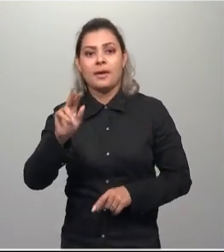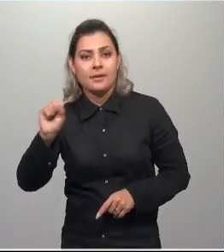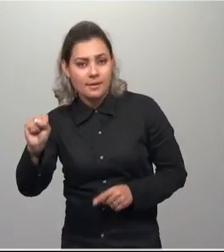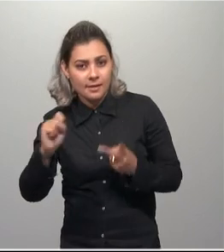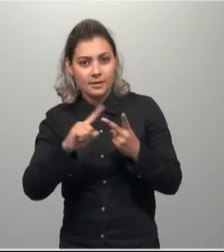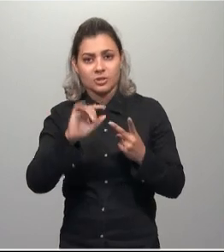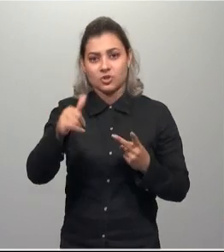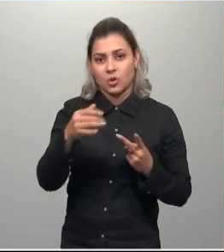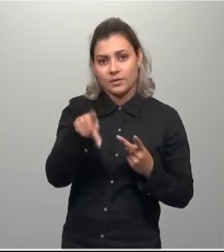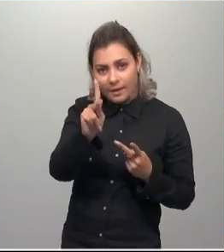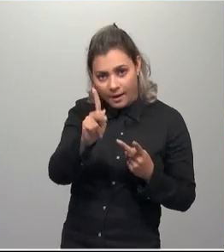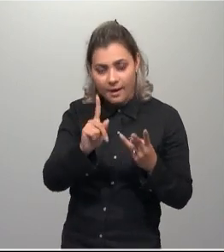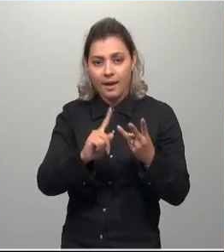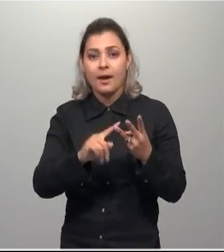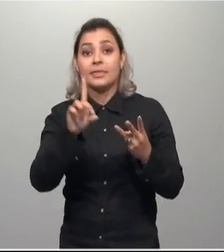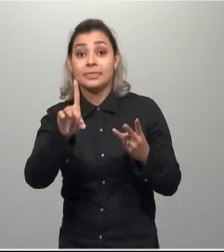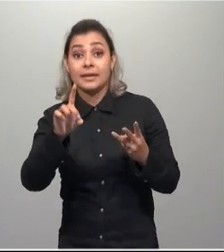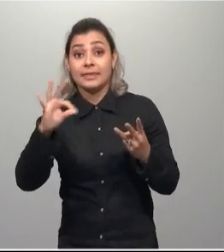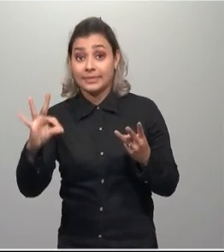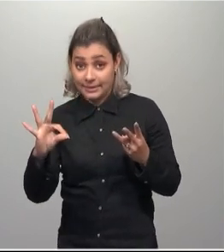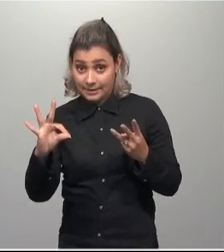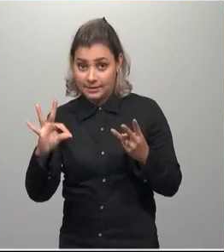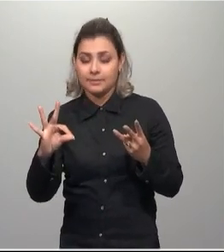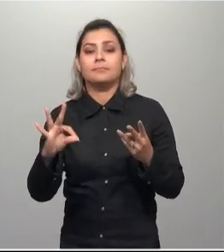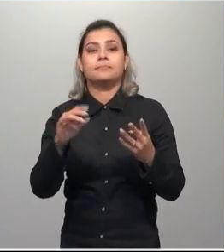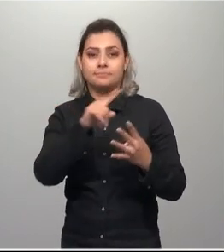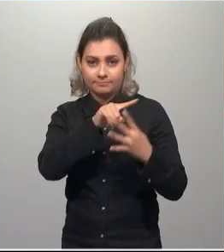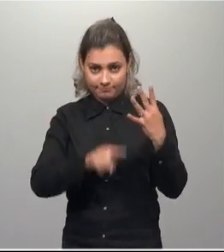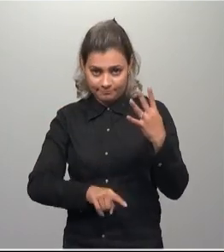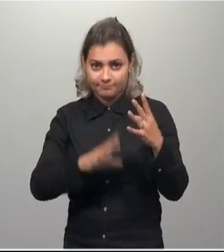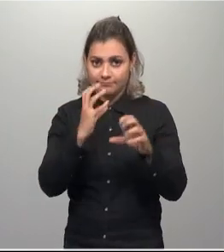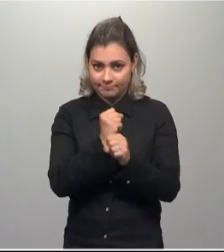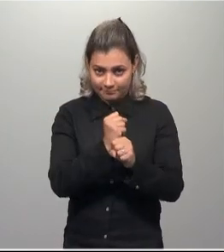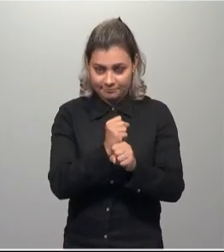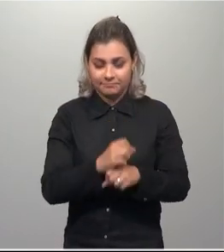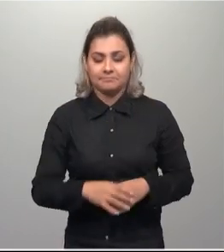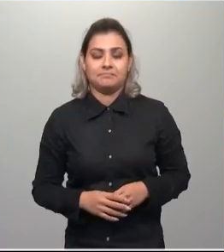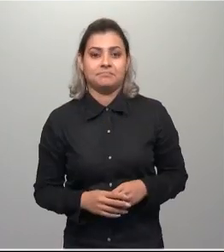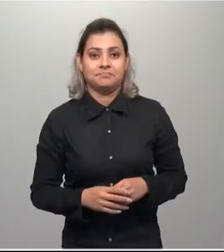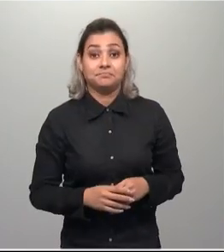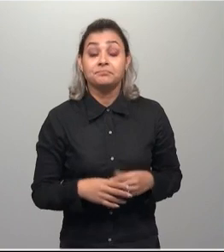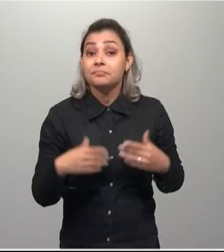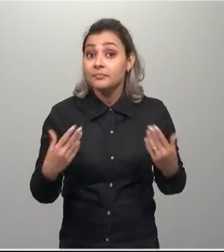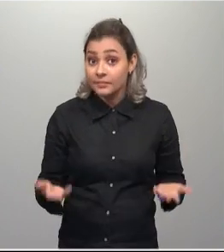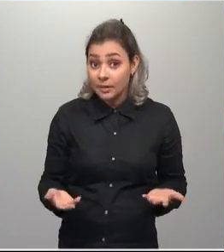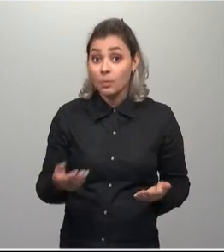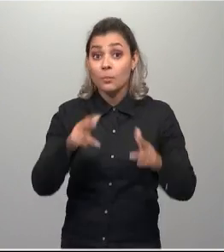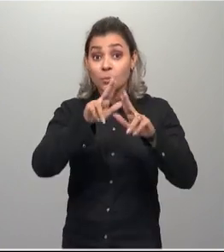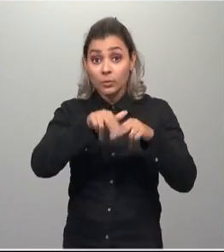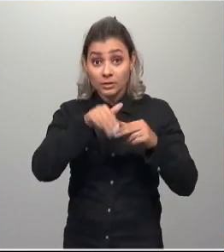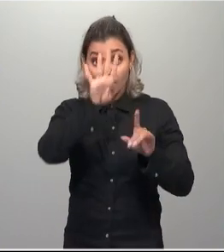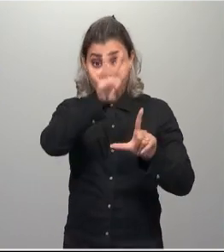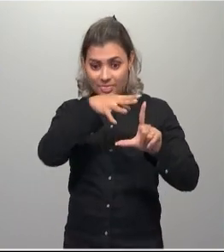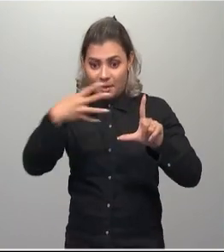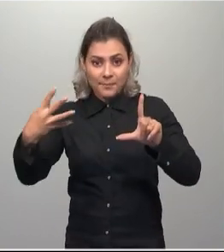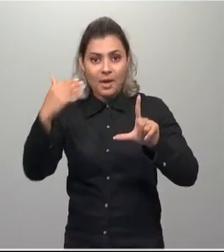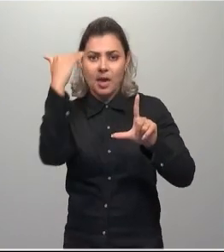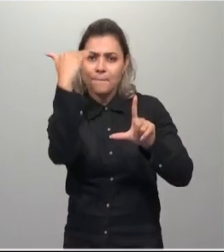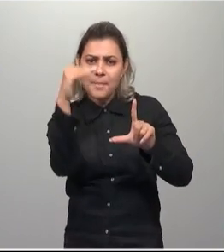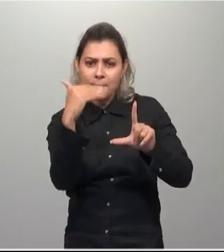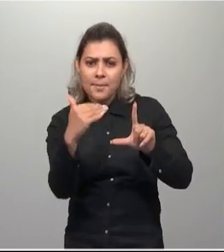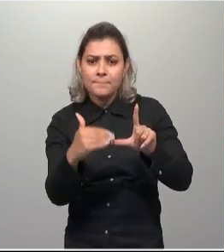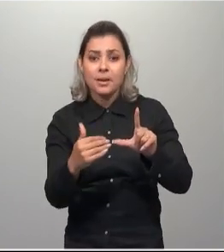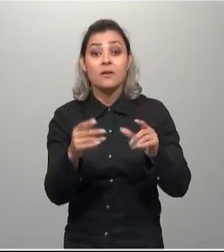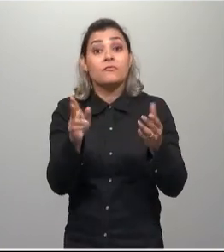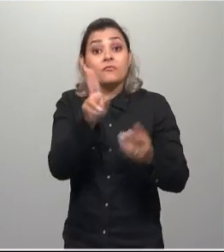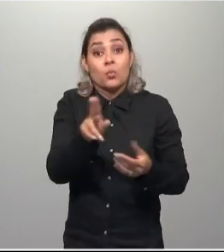dnt de deita dado editoria e pulso então as tabelas estados vão ser usadas